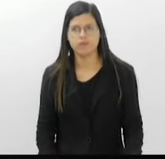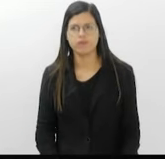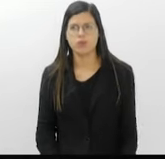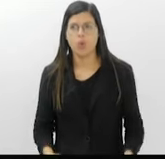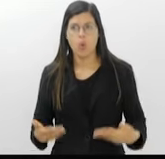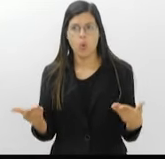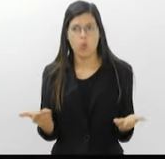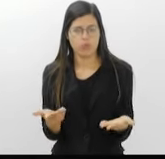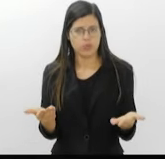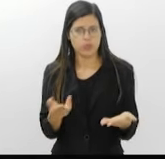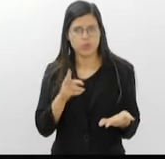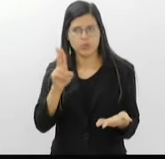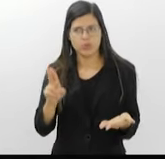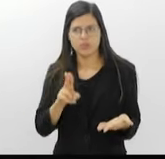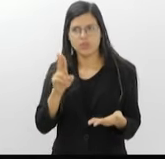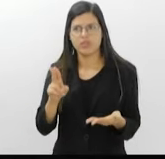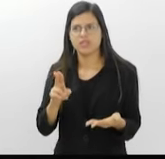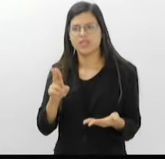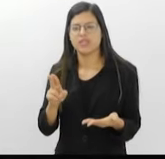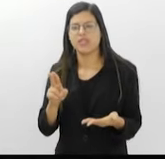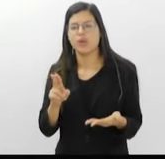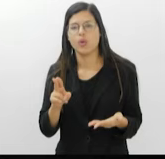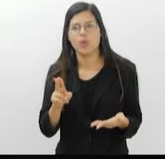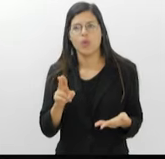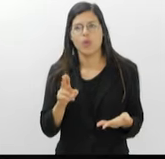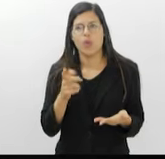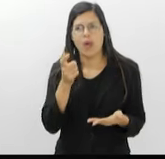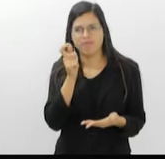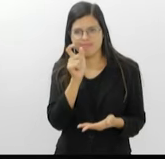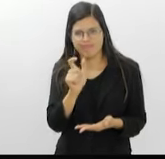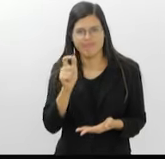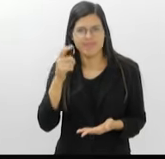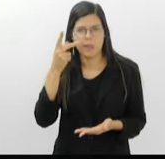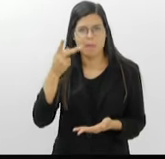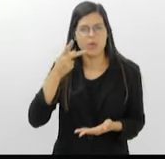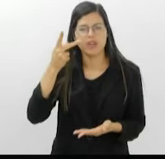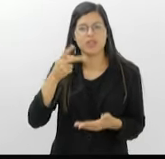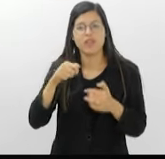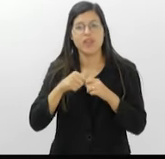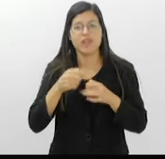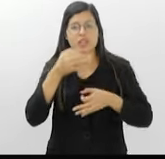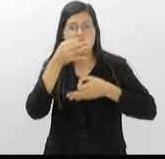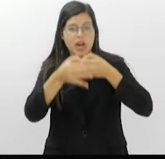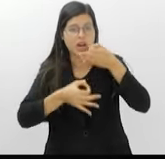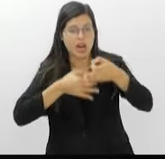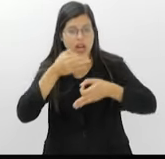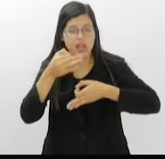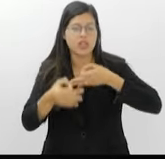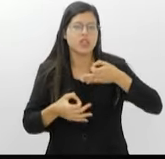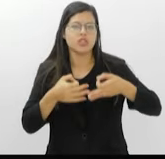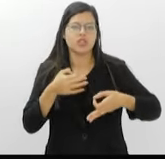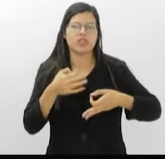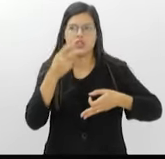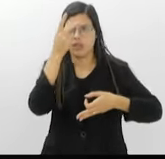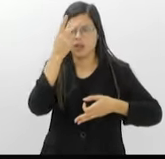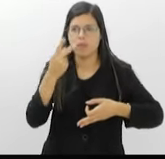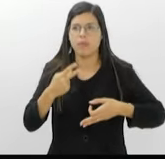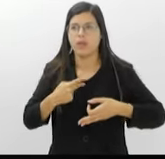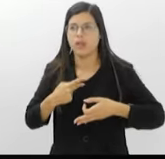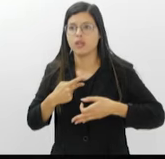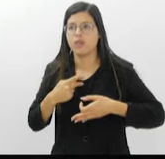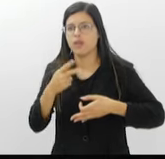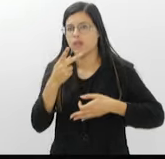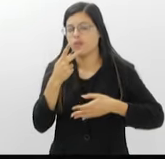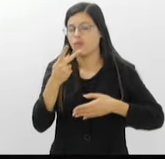usando uma linguagem da política, ele fez autocrítica. Isto é, olha, vai mal a segurança pública, por isso eu